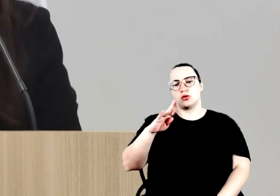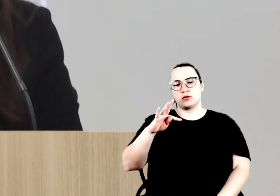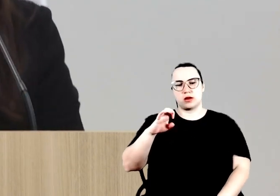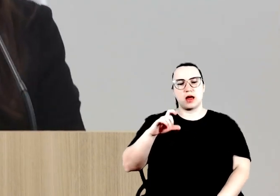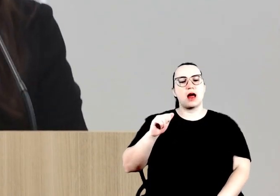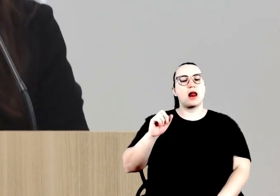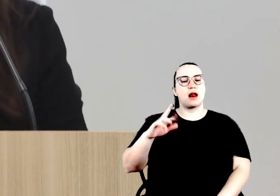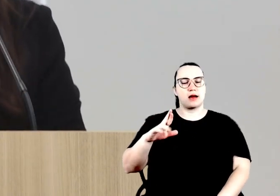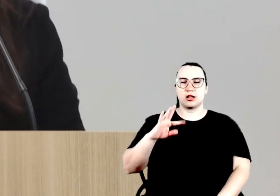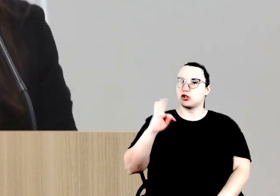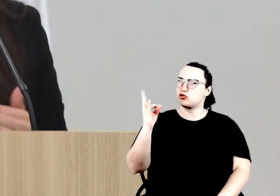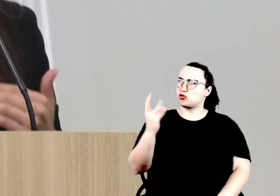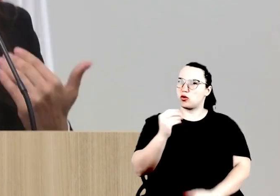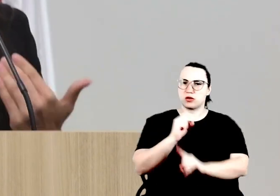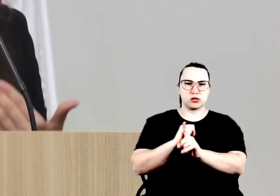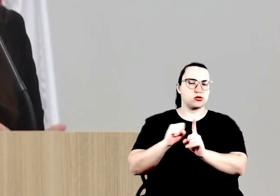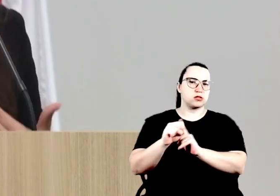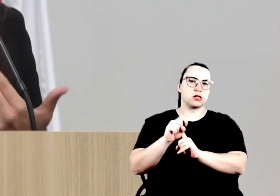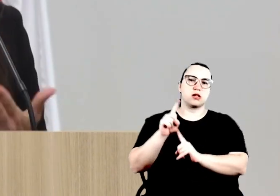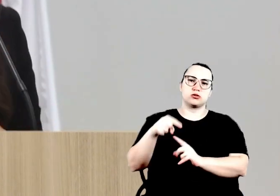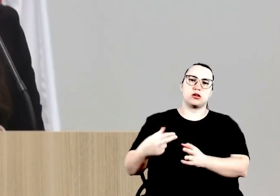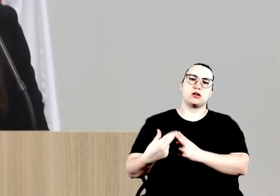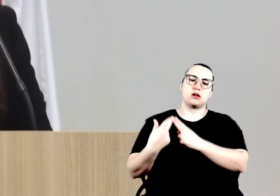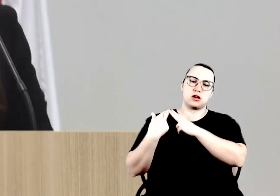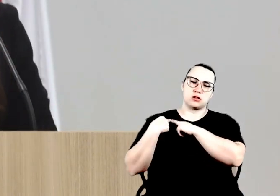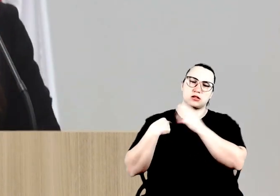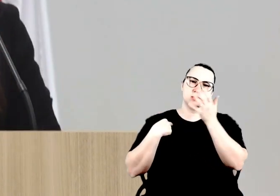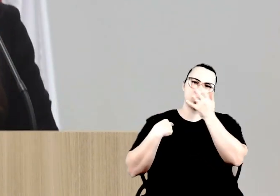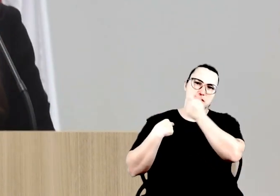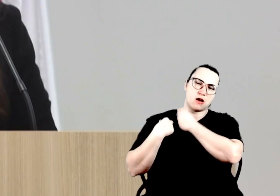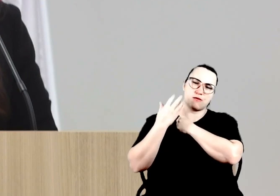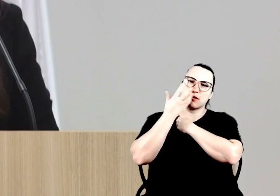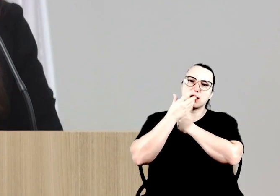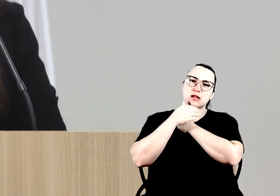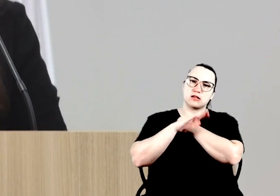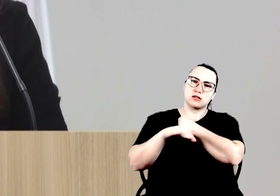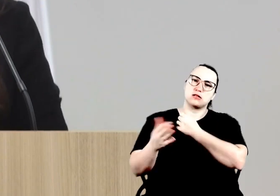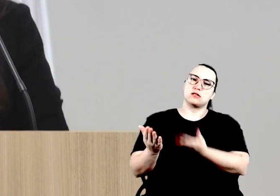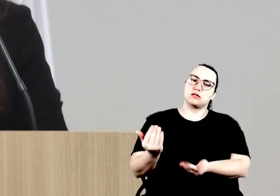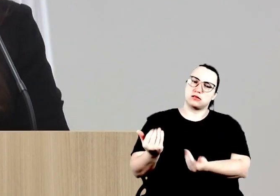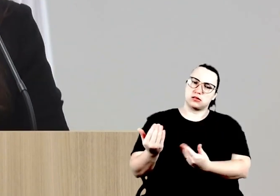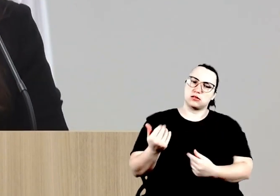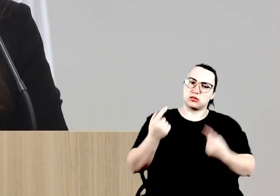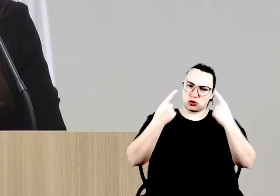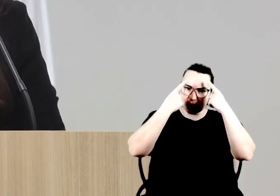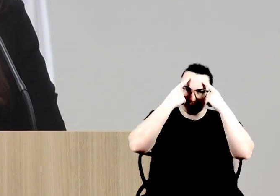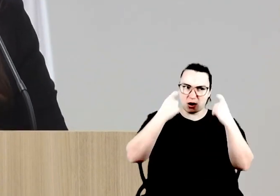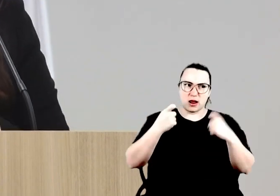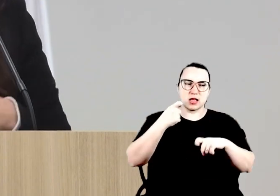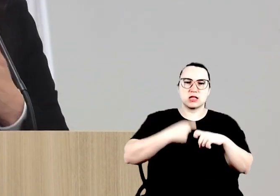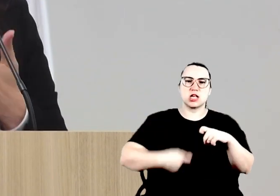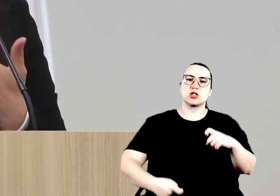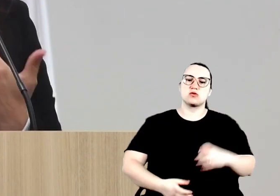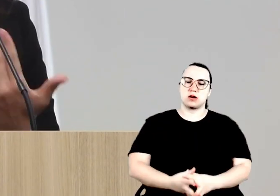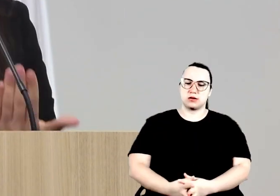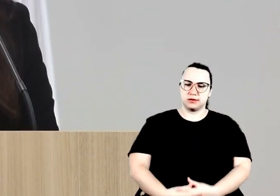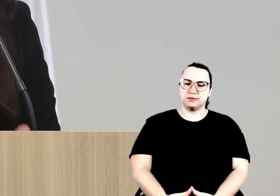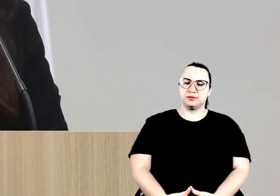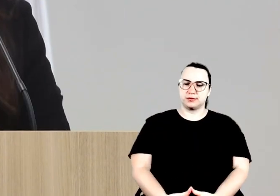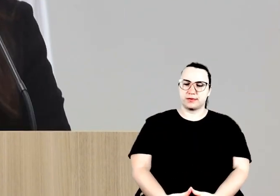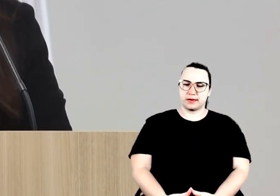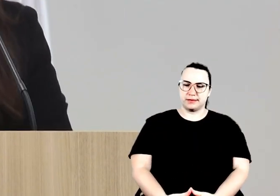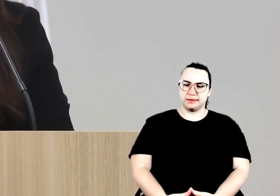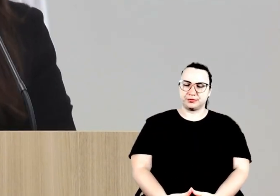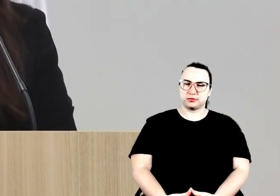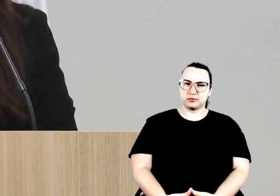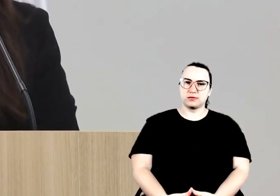de toda a sociedade deixar salvas as nossas crianças e adolescentes de violência sexual. E é óbvio